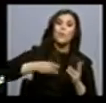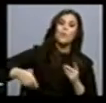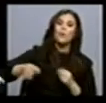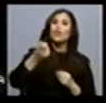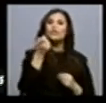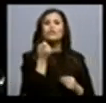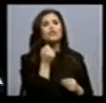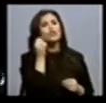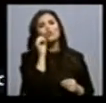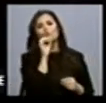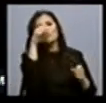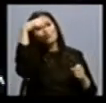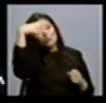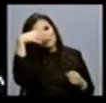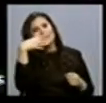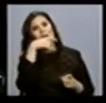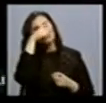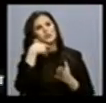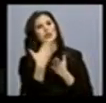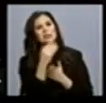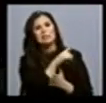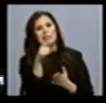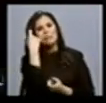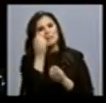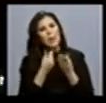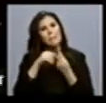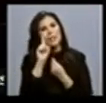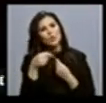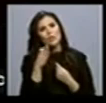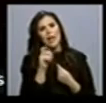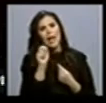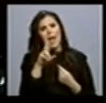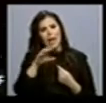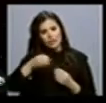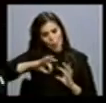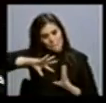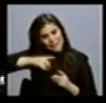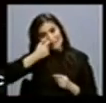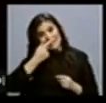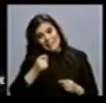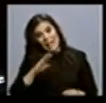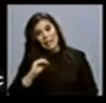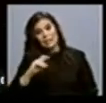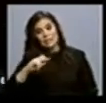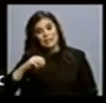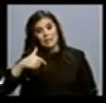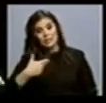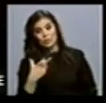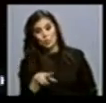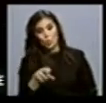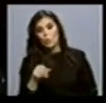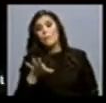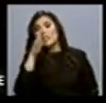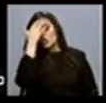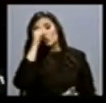meio, que os astrónomos pensaram que até poderia ser um outro exoplaneta parecido com Saturno, poderia ter até anéis. E alguma conclusão?